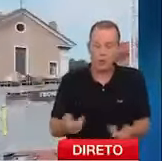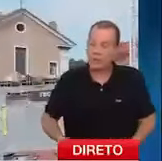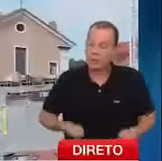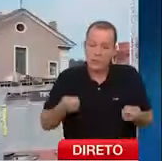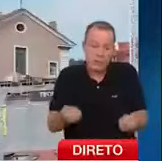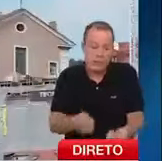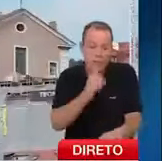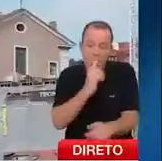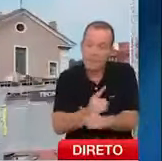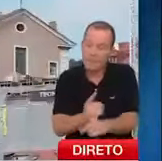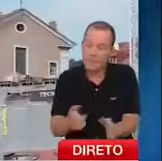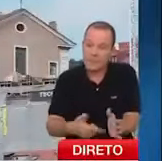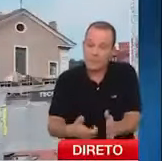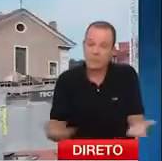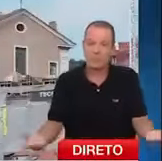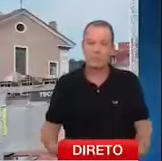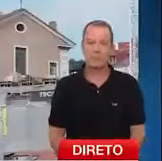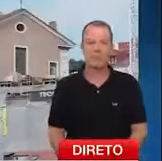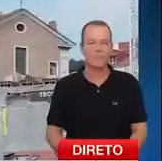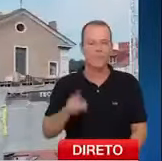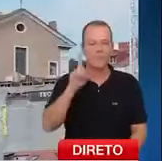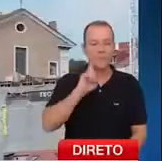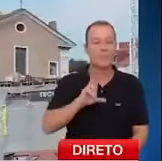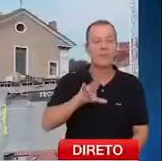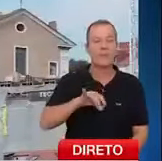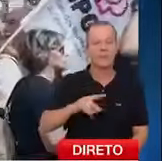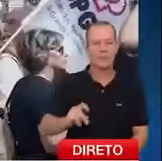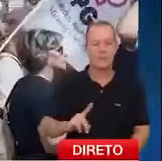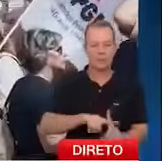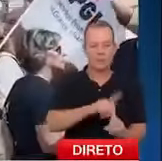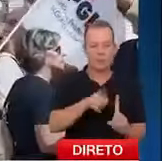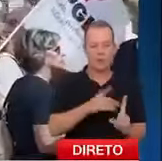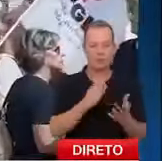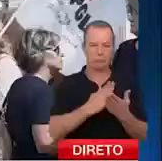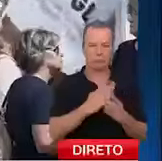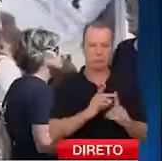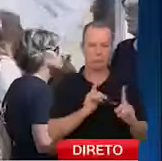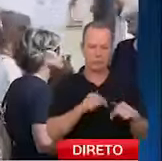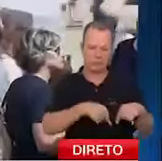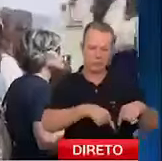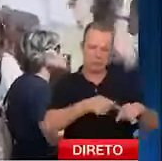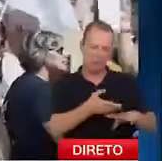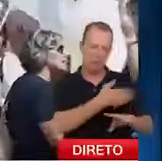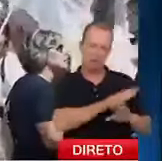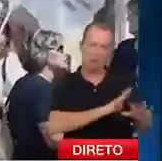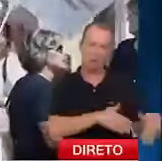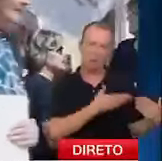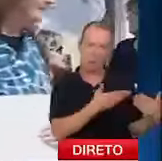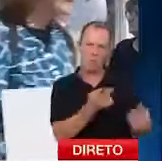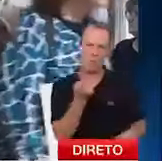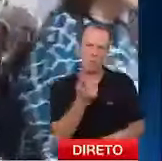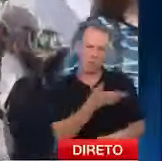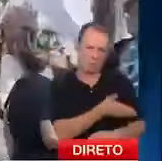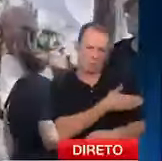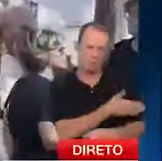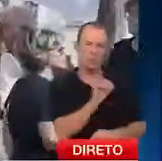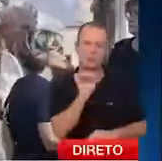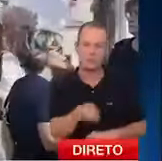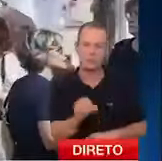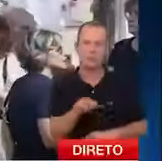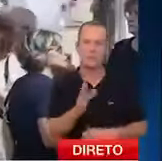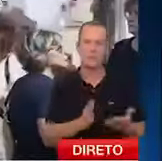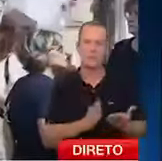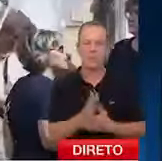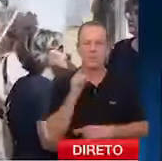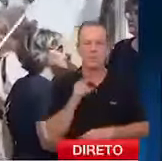nesse sentido Cristina o ano letivo começou algumas semanas poucas apesar de tudo mas